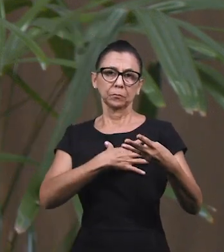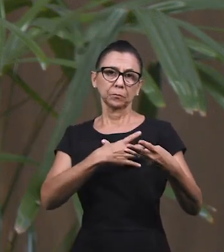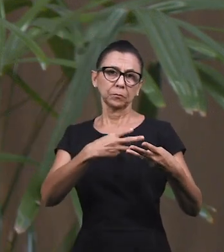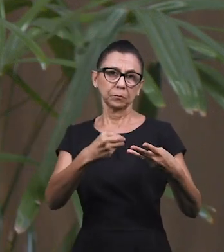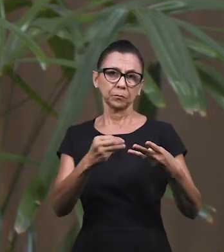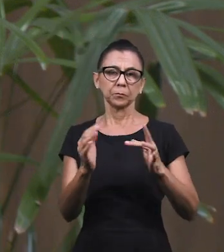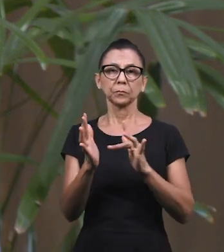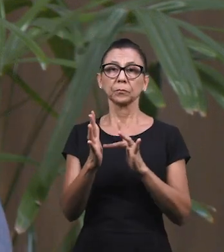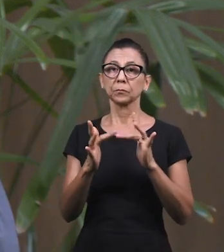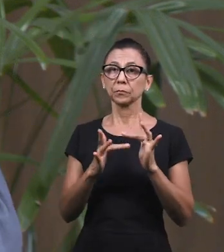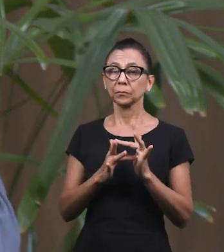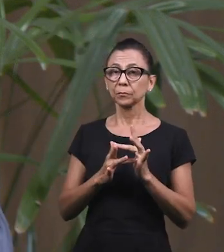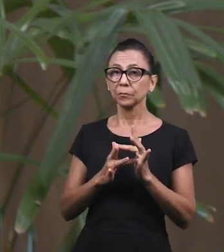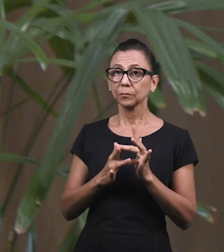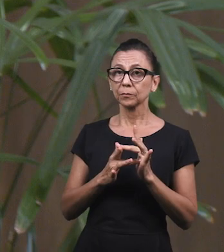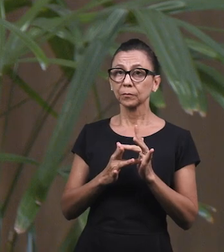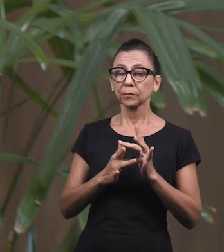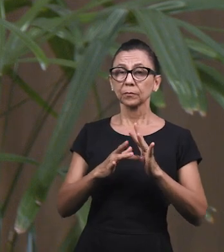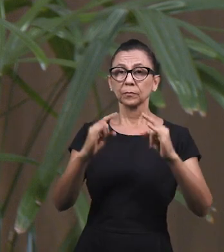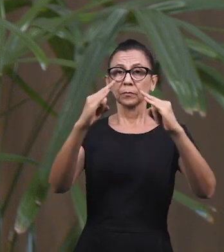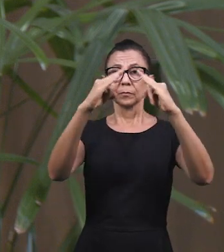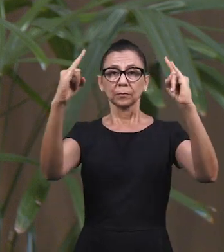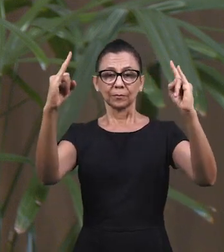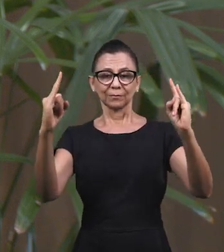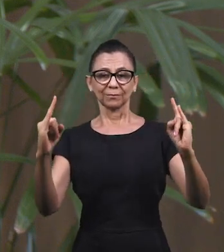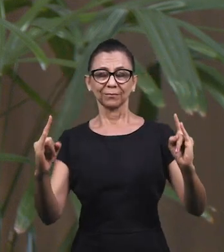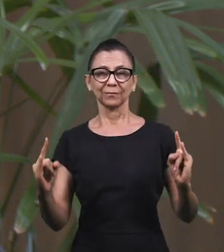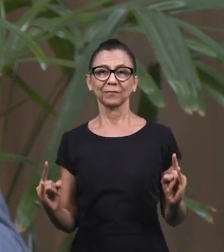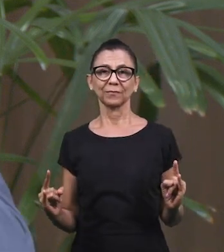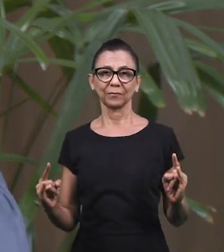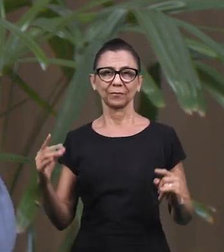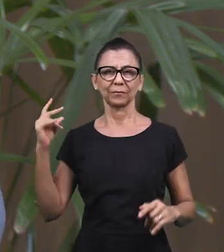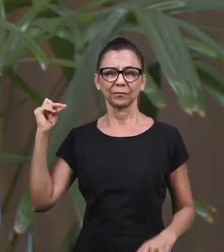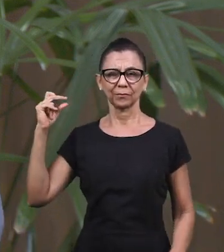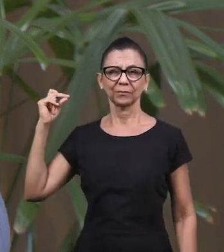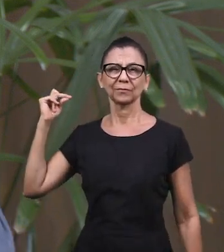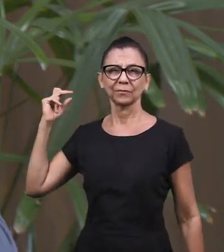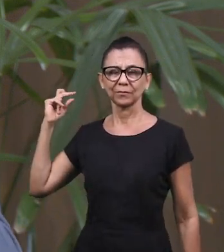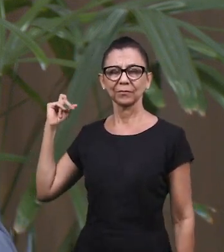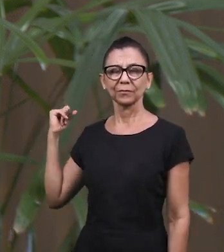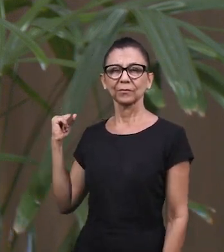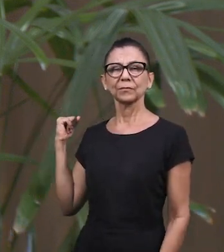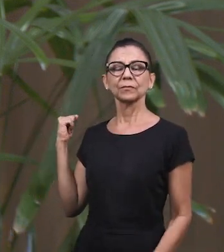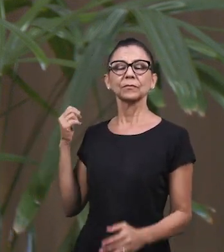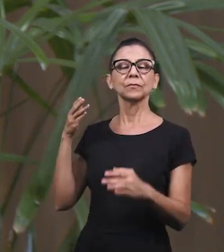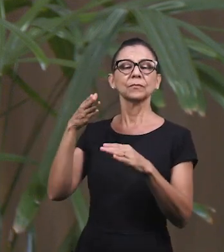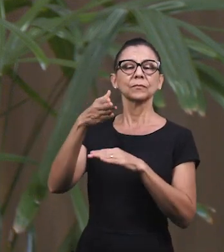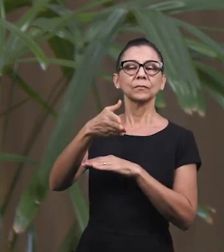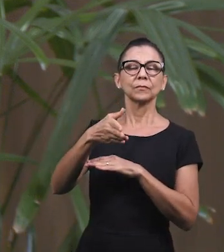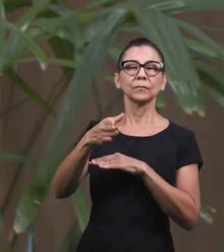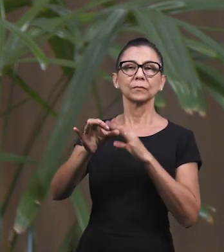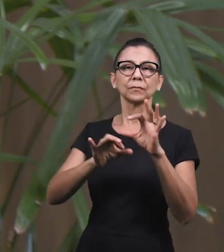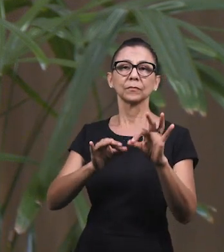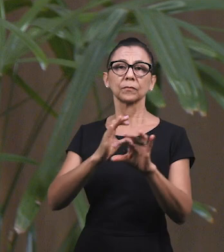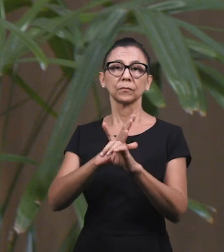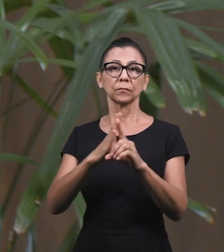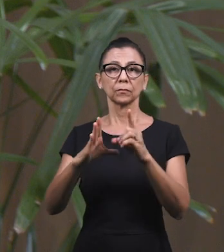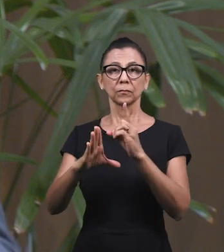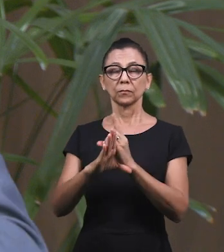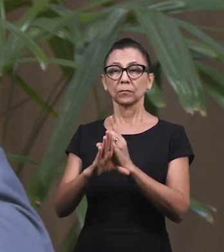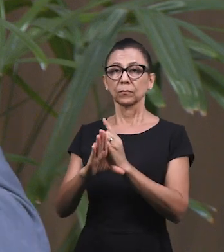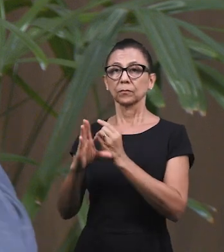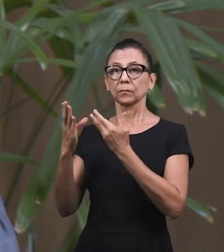do Filho. Então naquele acampamento, na tenda da congregação, no templo ali onde era o cultuado ao